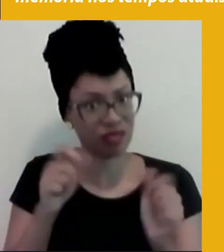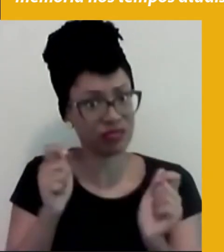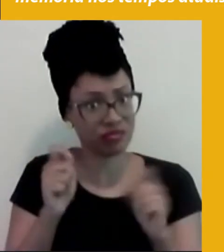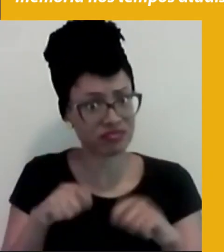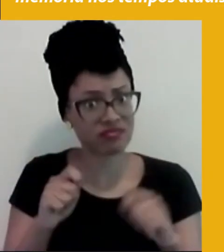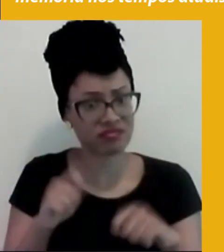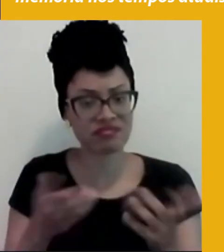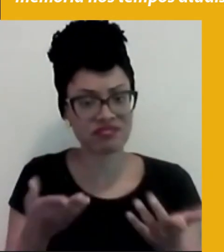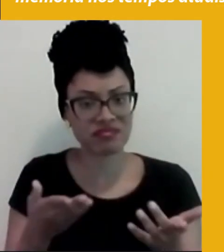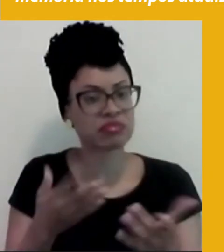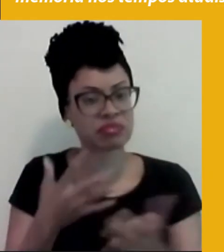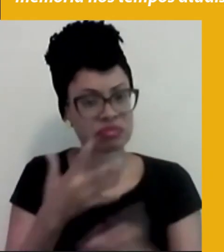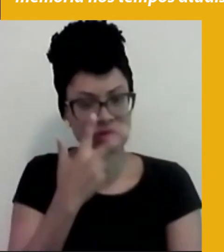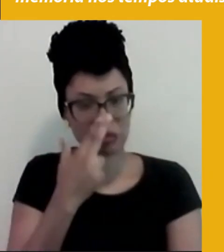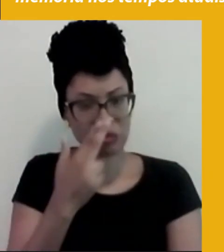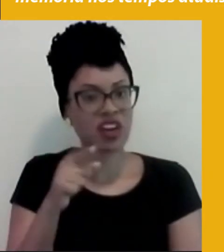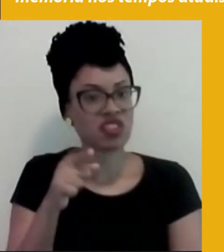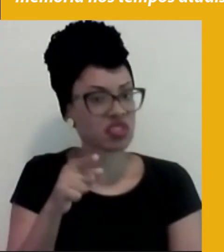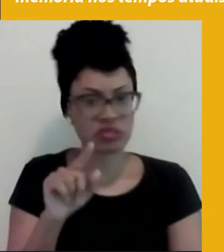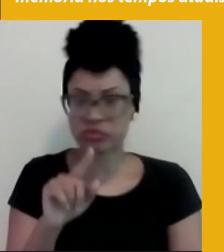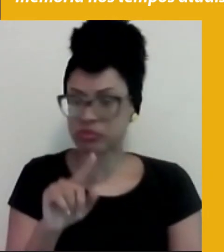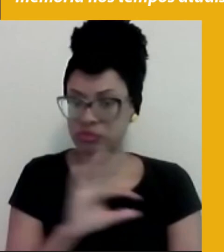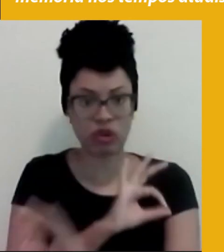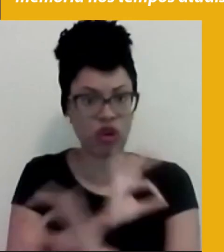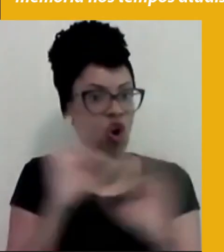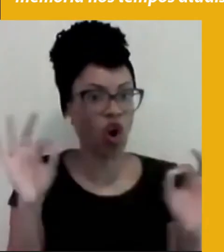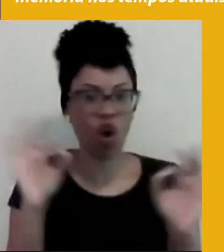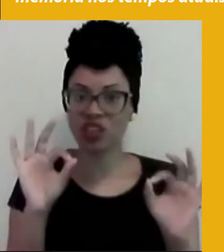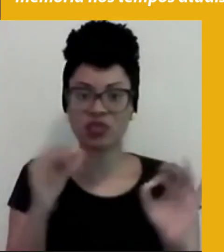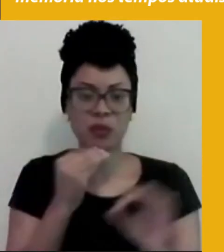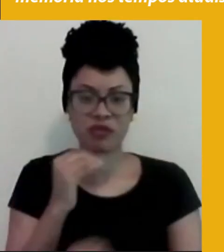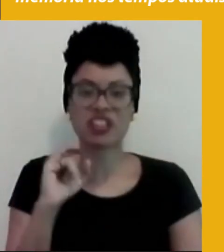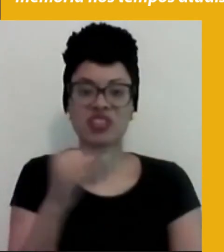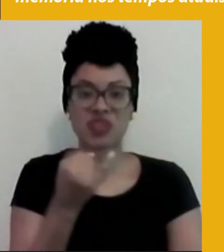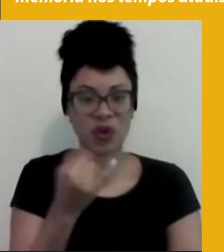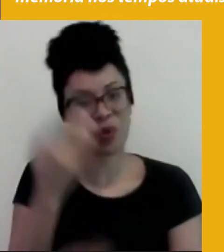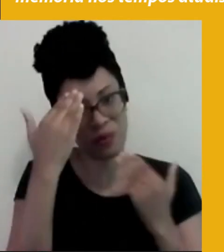muito proveitosas e, por isso, muito obrigado.